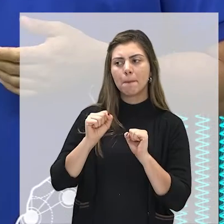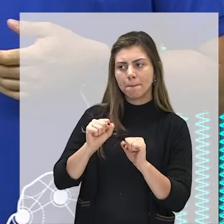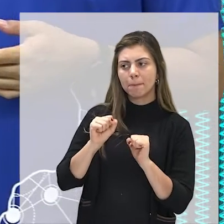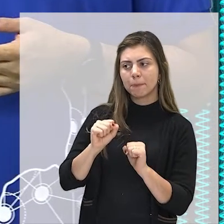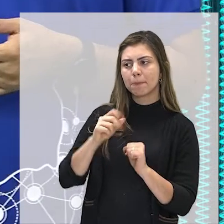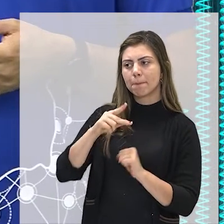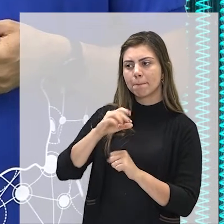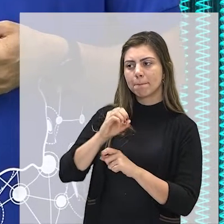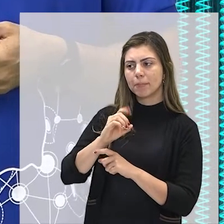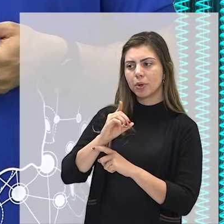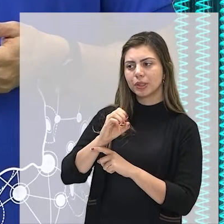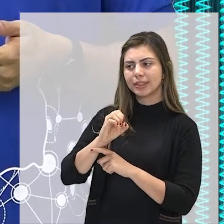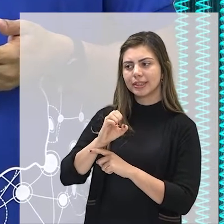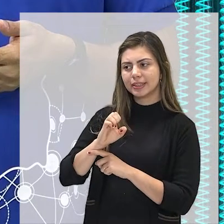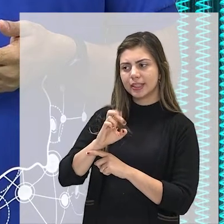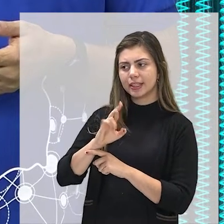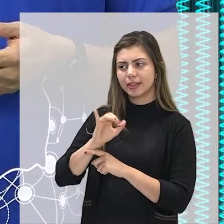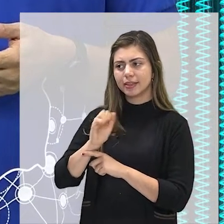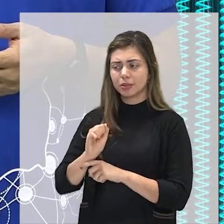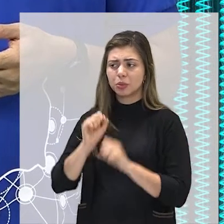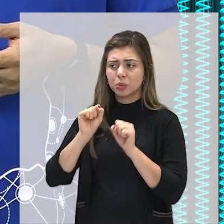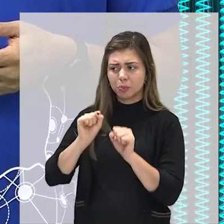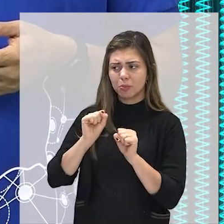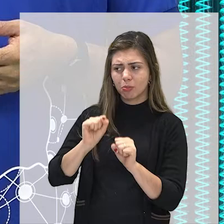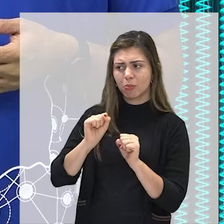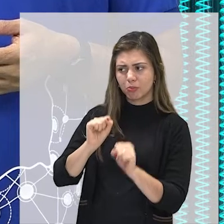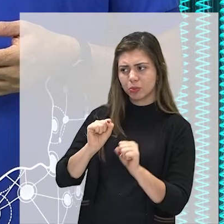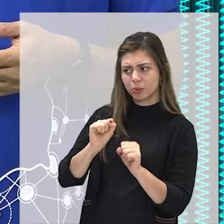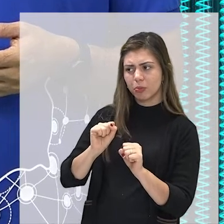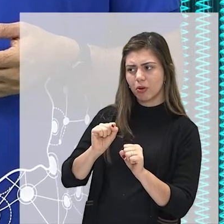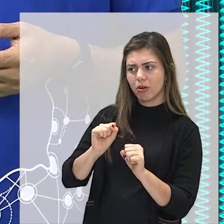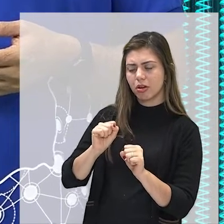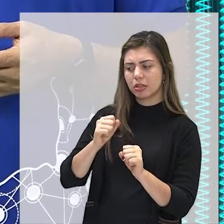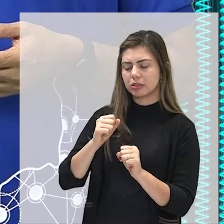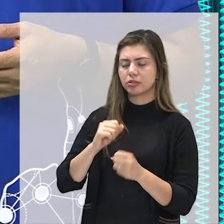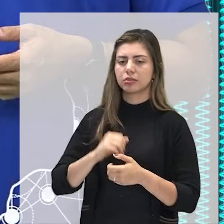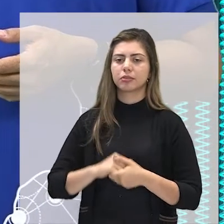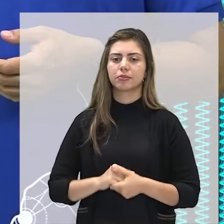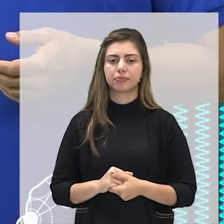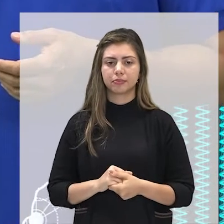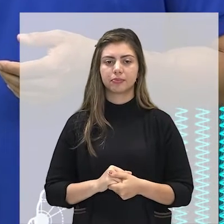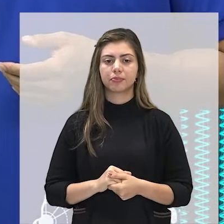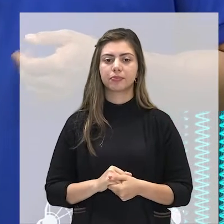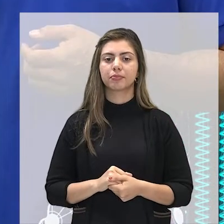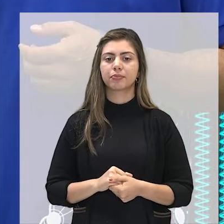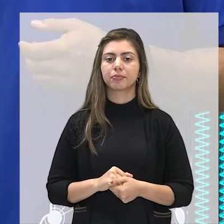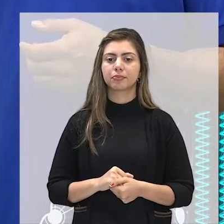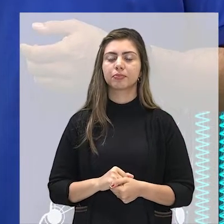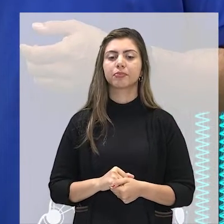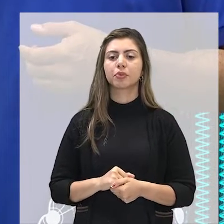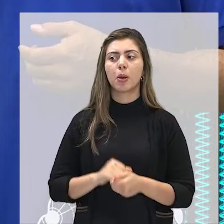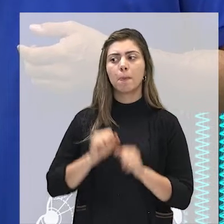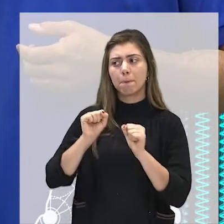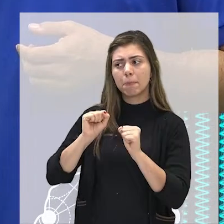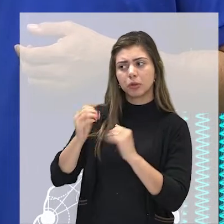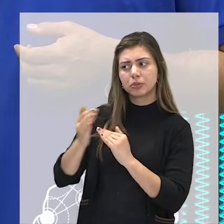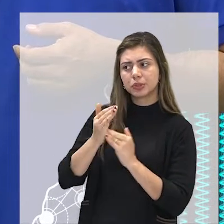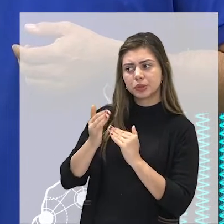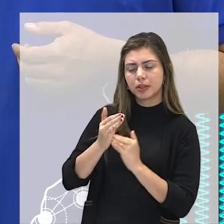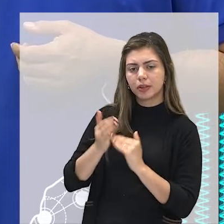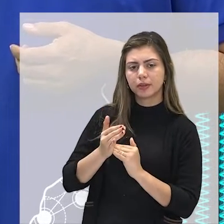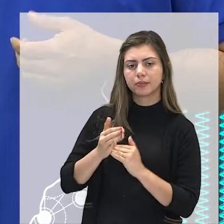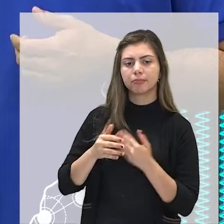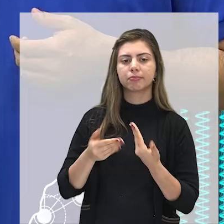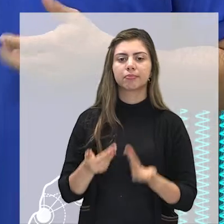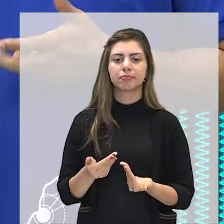favor? Então eu tenho, can you do me a favor? Pode me fazer um favor? Aí eu poderia, aqui, could you